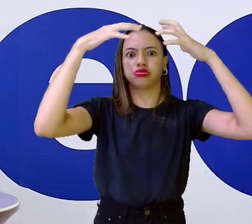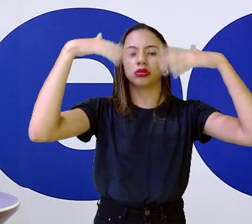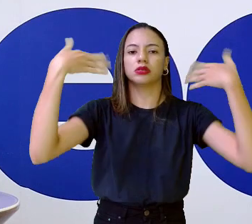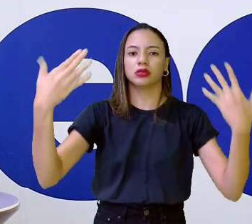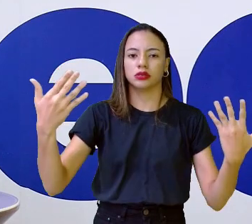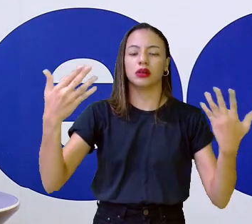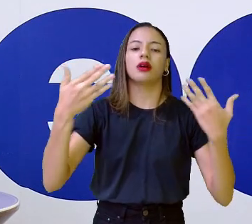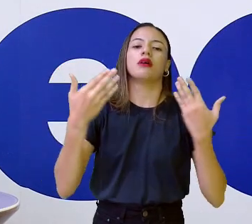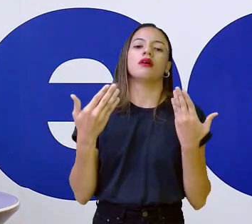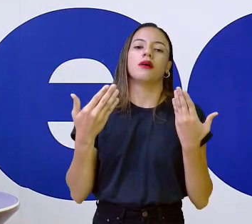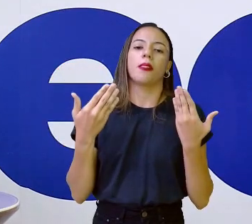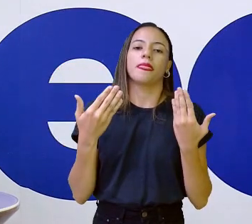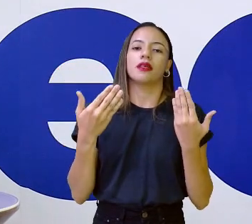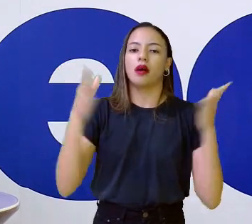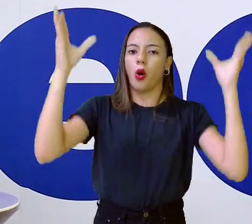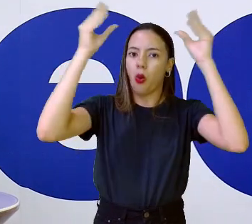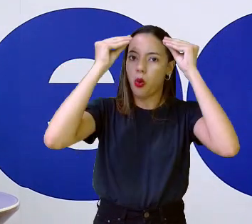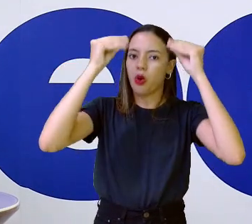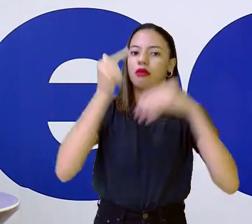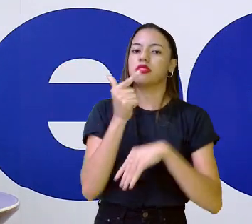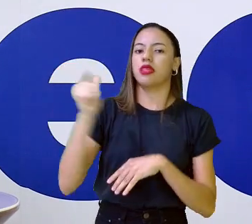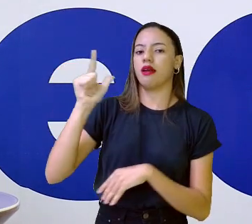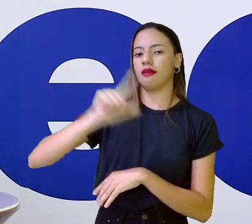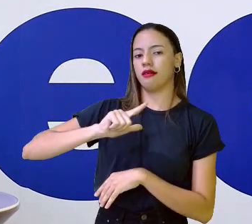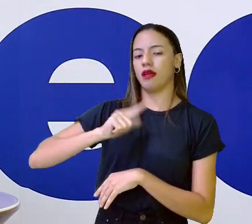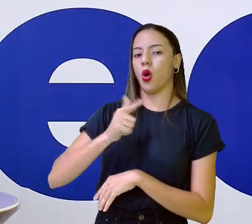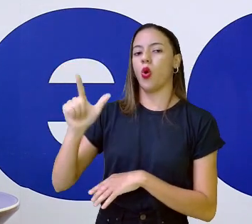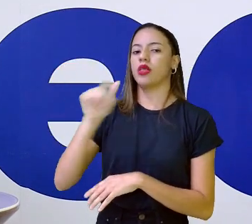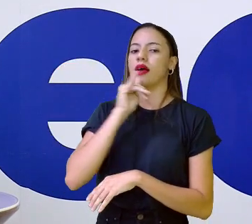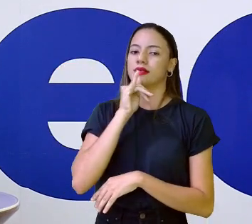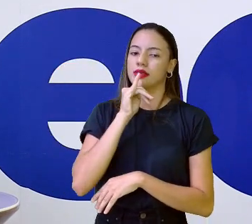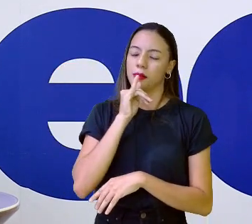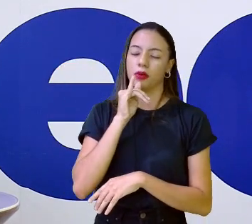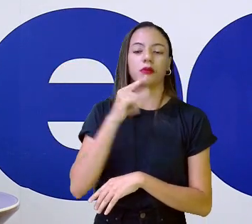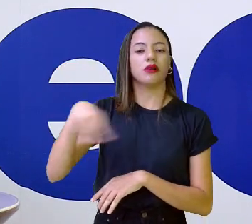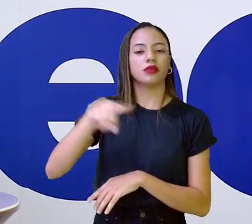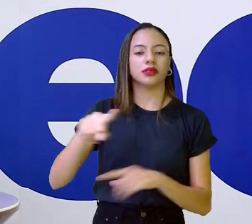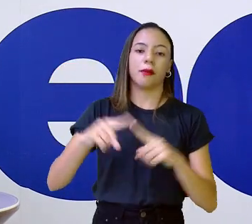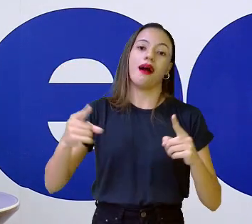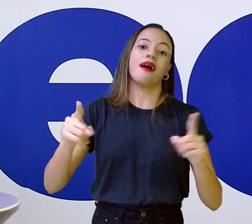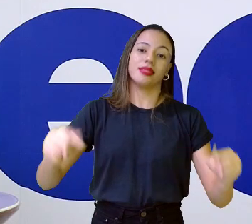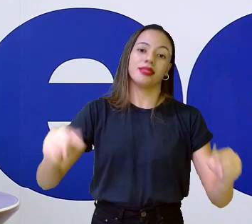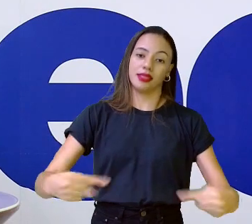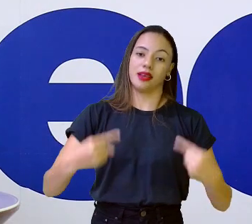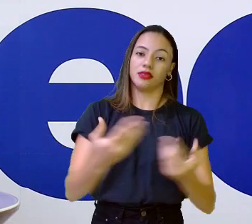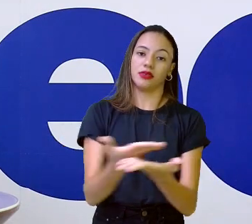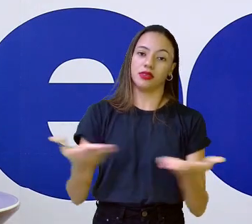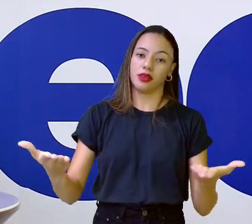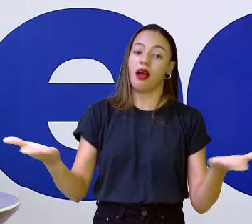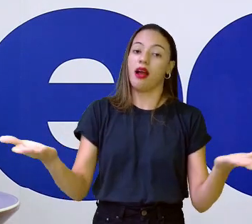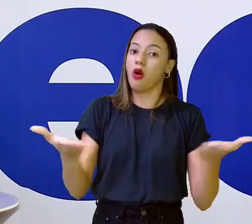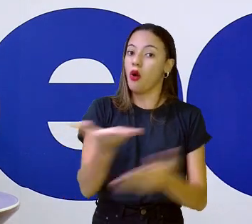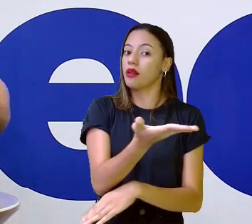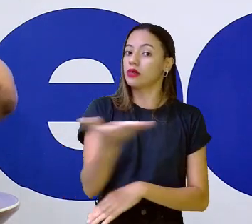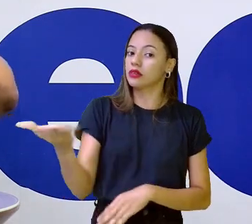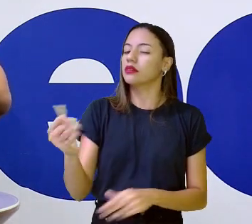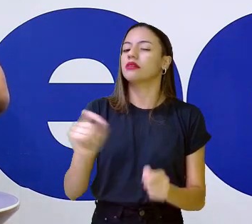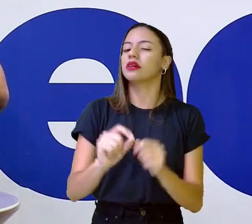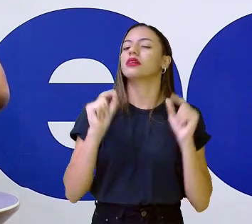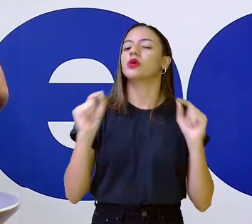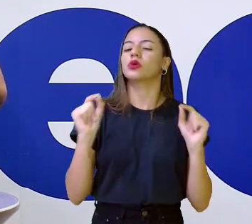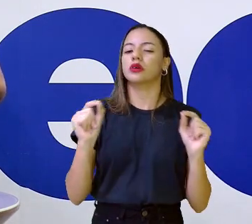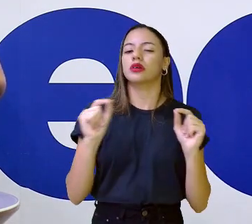exemplos para vocês, mas não vou dizer porque é esse o desafio de vocês. Agora é com vocês. Vocês vão fazer o seguinte, vocês vão